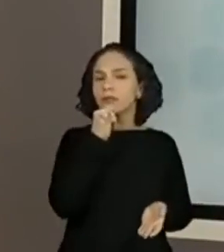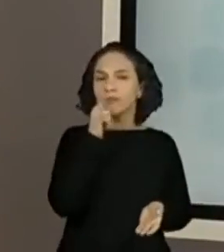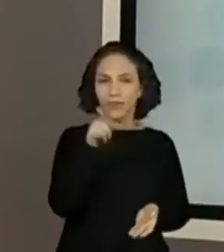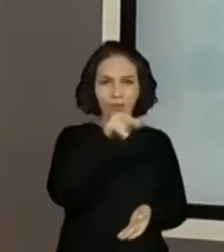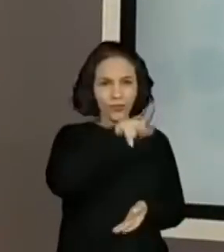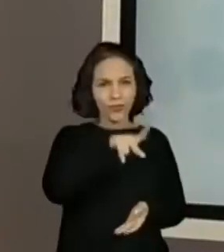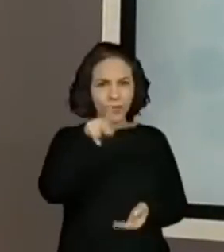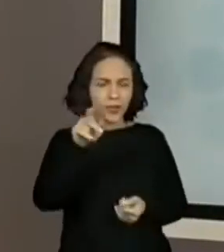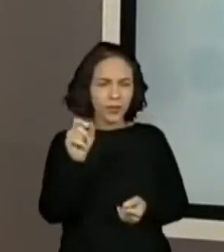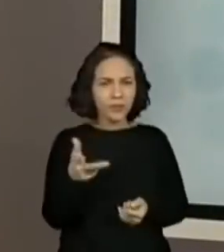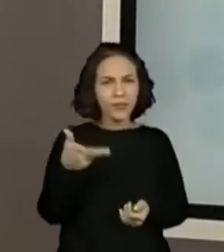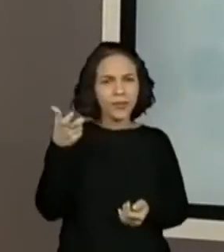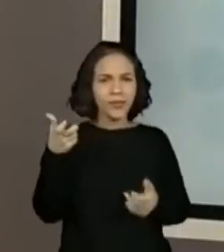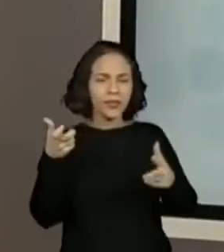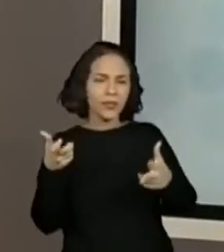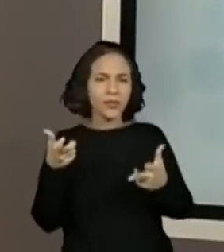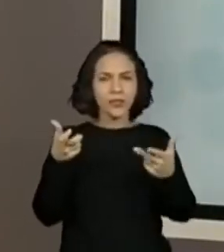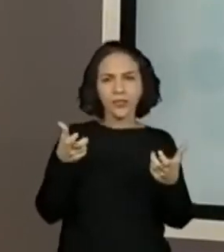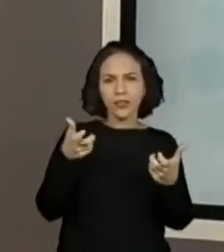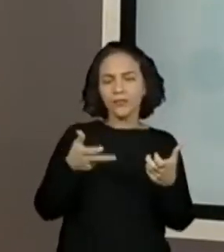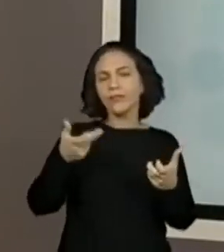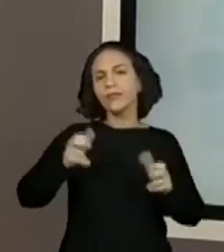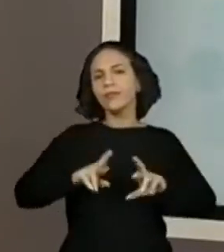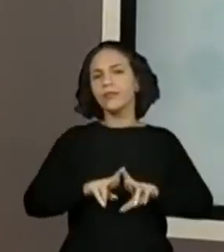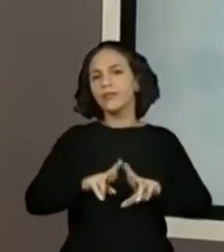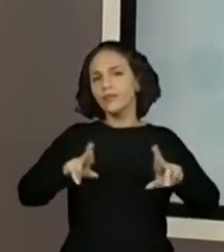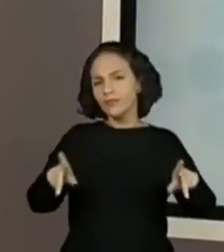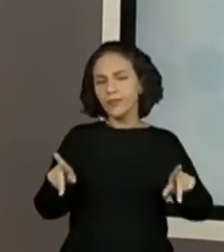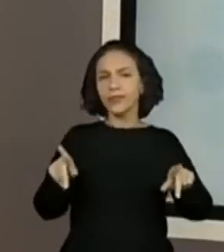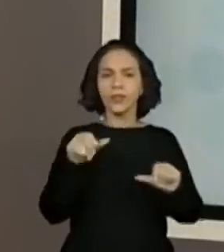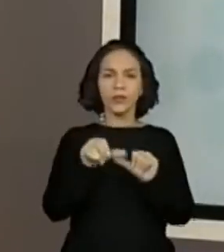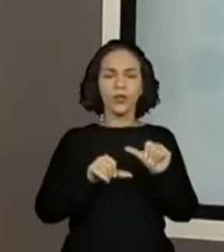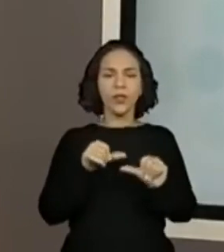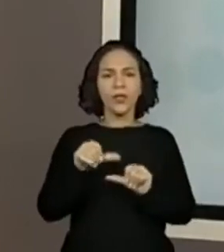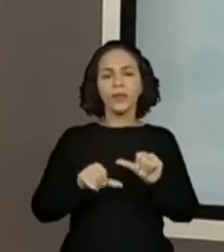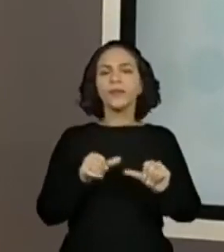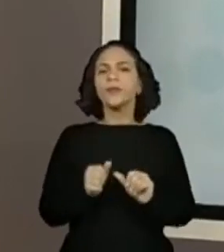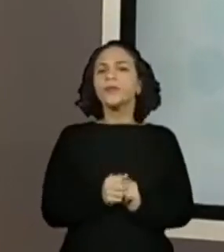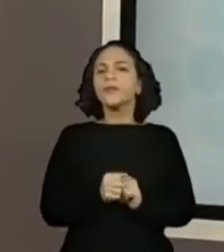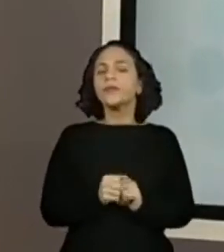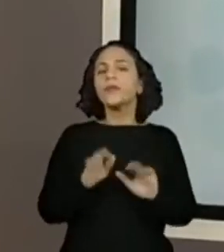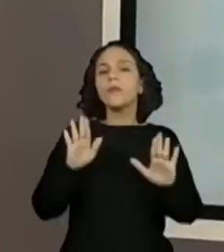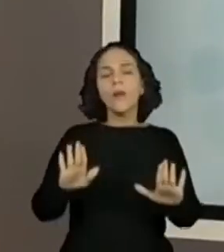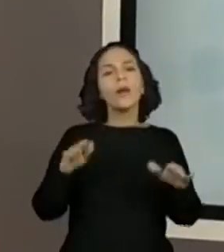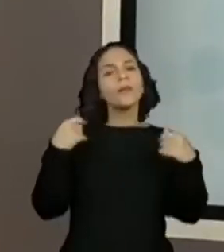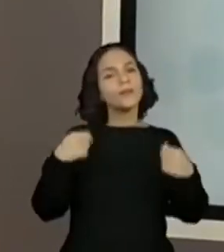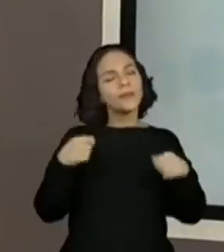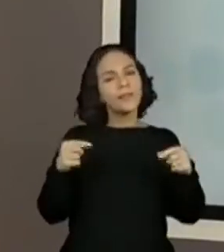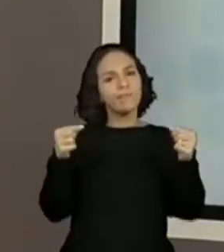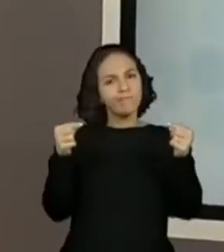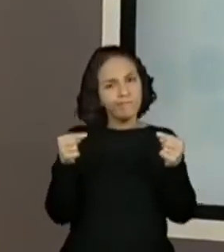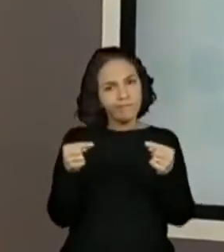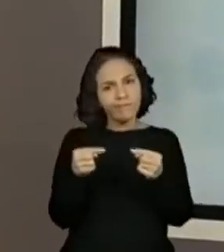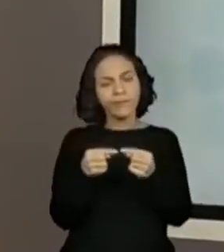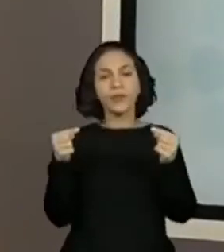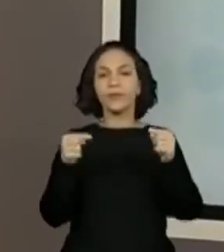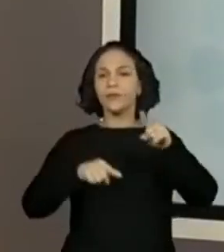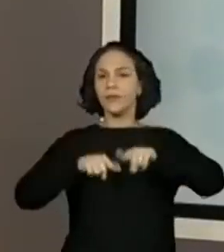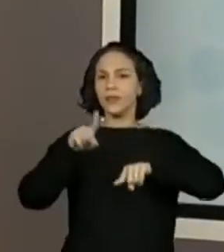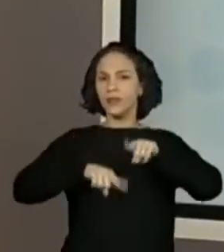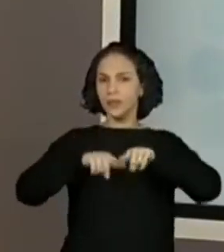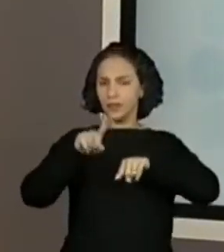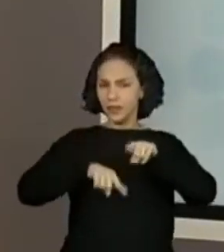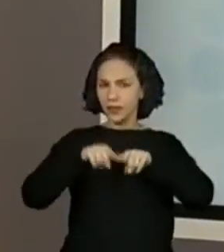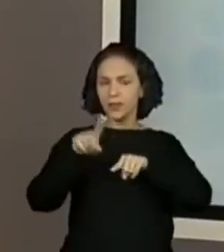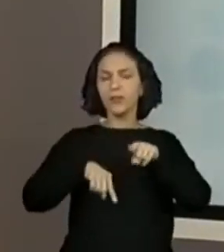professores, algumas diferençazinhas, umas pequenas mudanças. Mas a gente teve que adequar aquele material